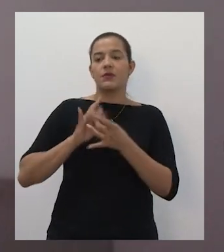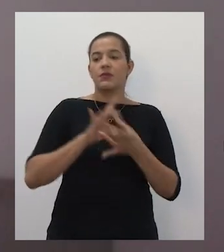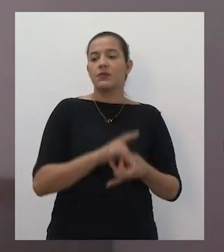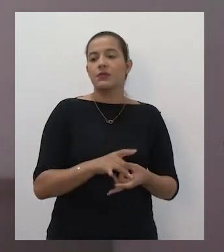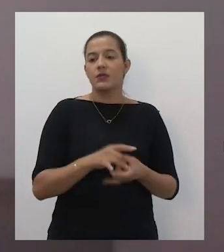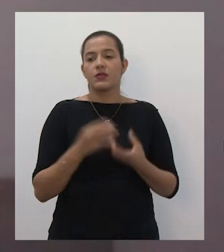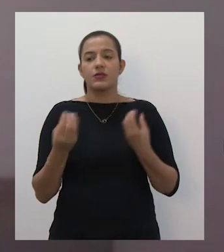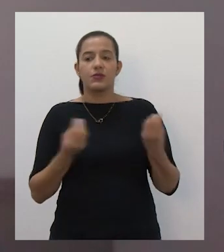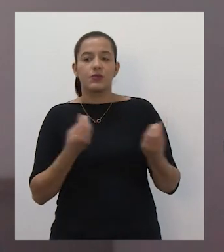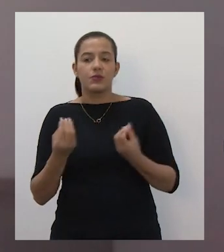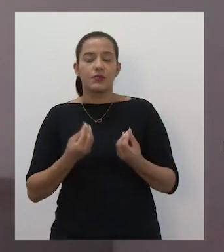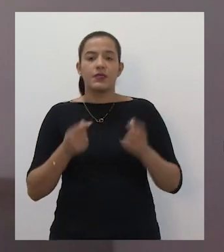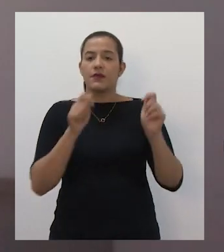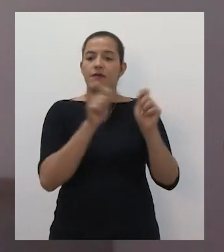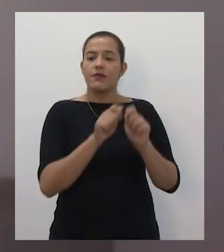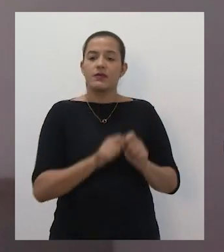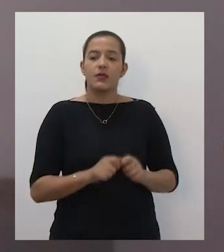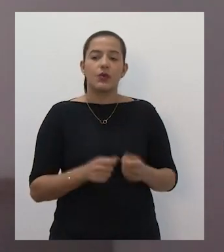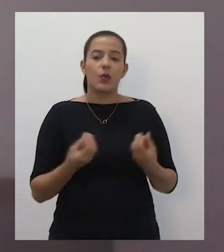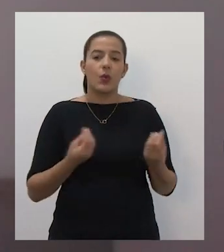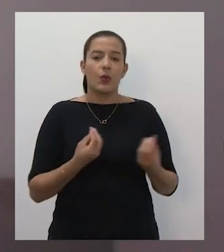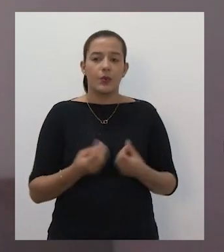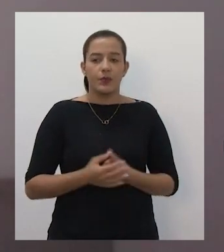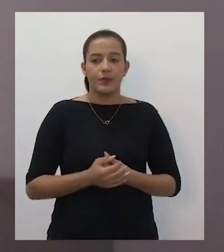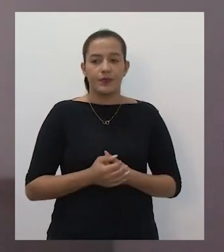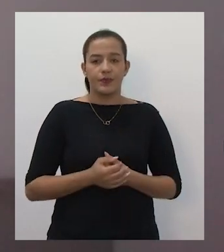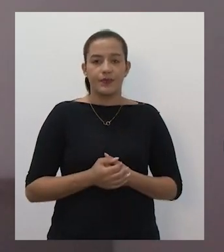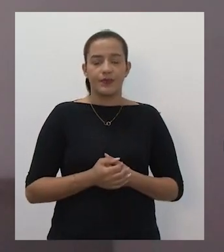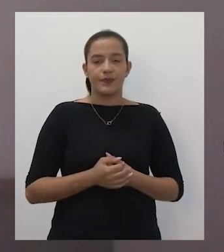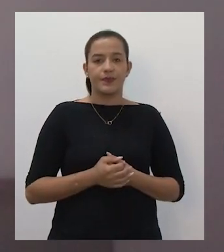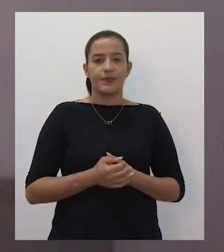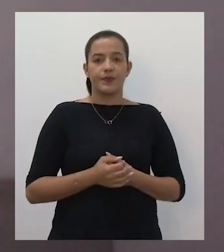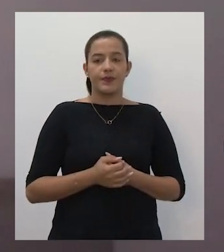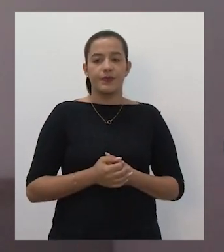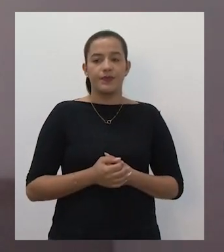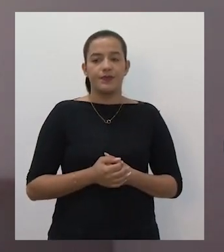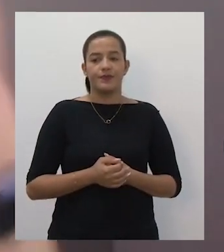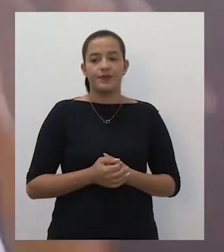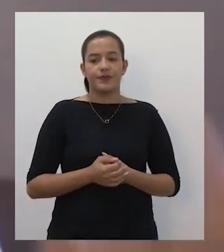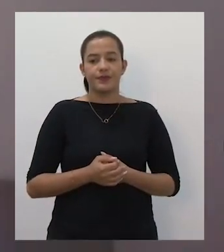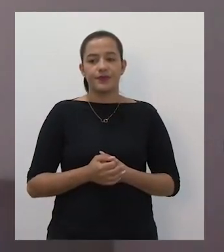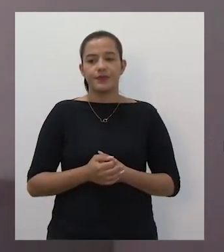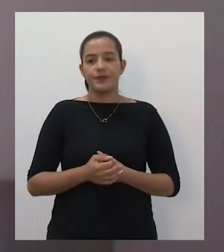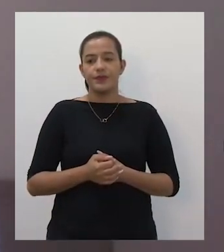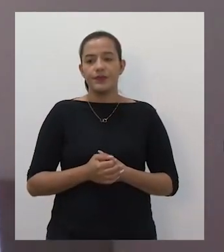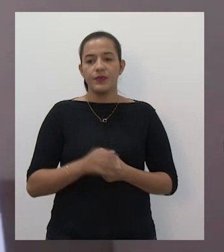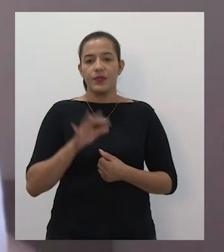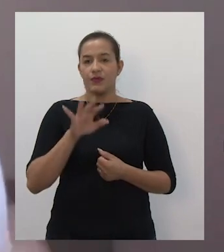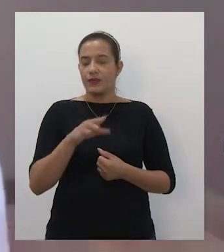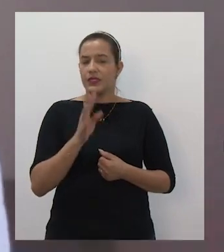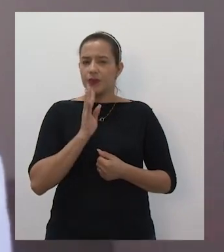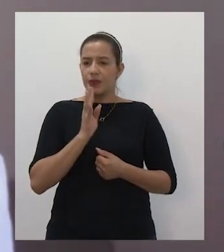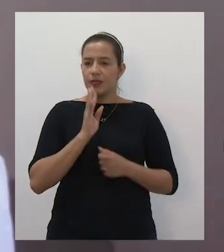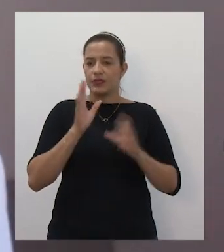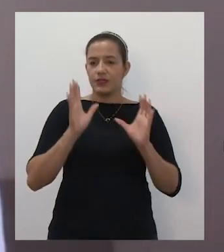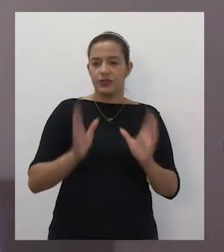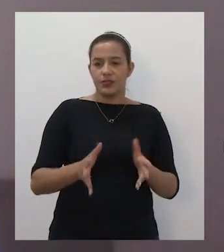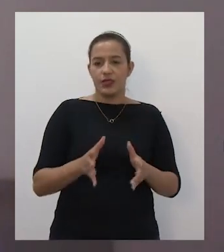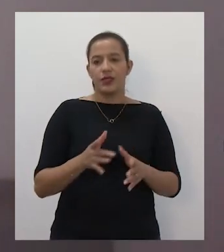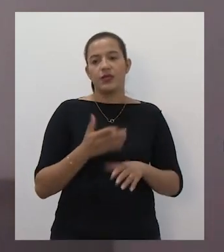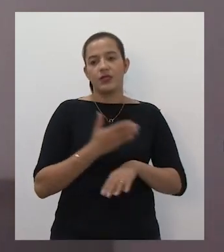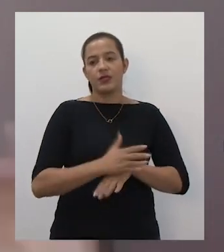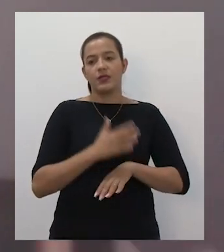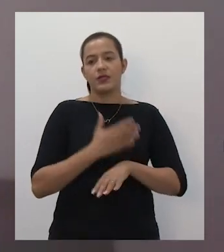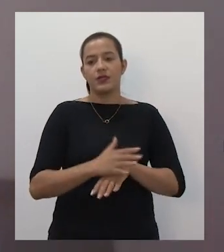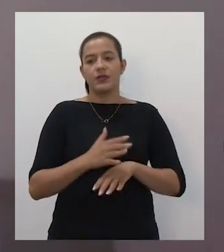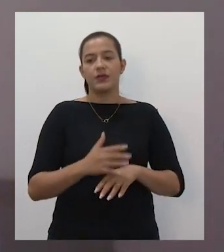Então, de que formas que eu posso fazer? A gente chama de... Vocês já devem ter ouvido falar e até